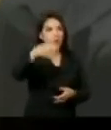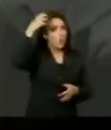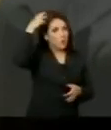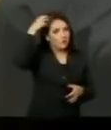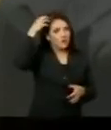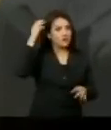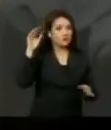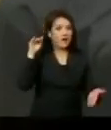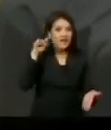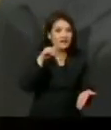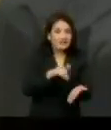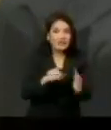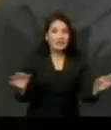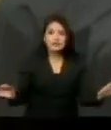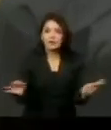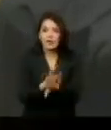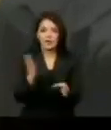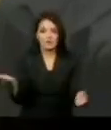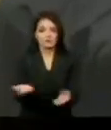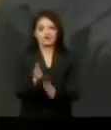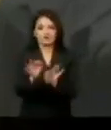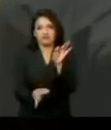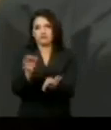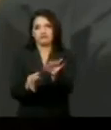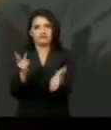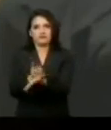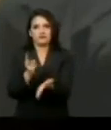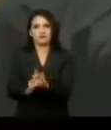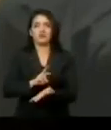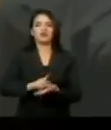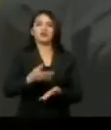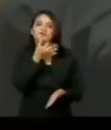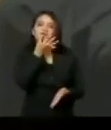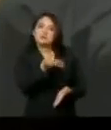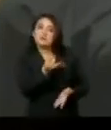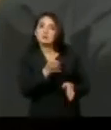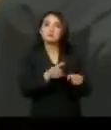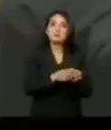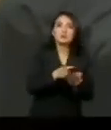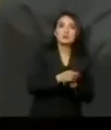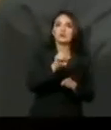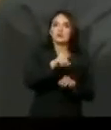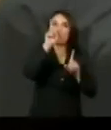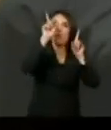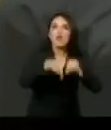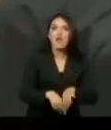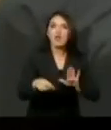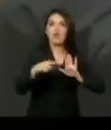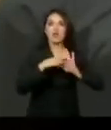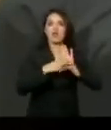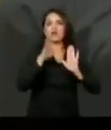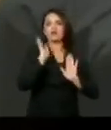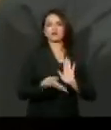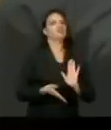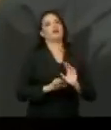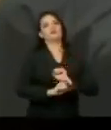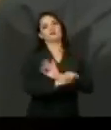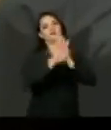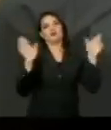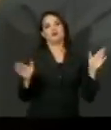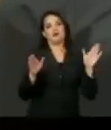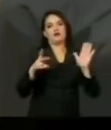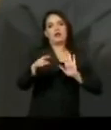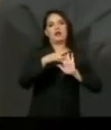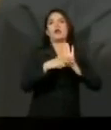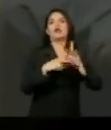em julgado não é um mandato de utilização não é uma sugestão não define um sentindo de significação é uma regra de tratamento e essa regra tem que ser